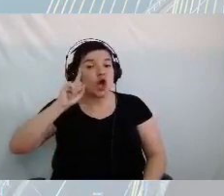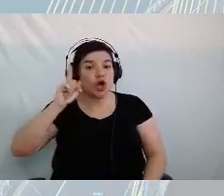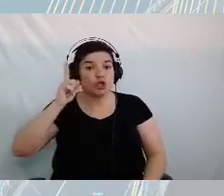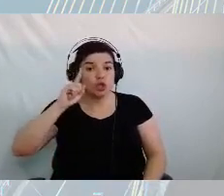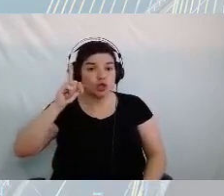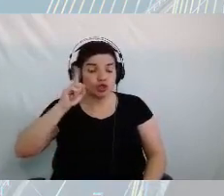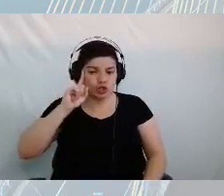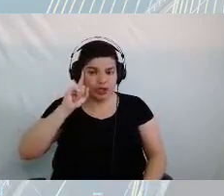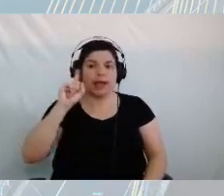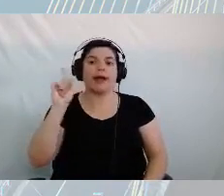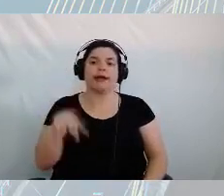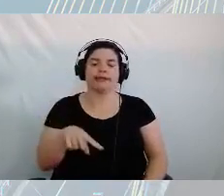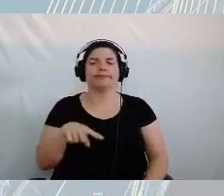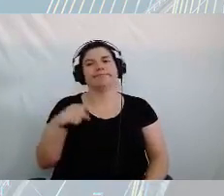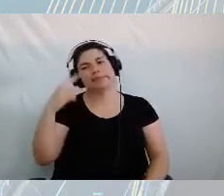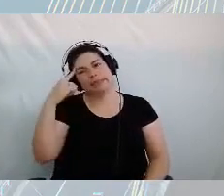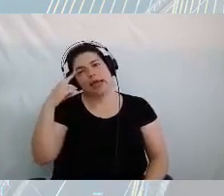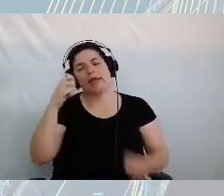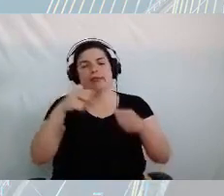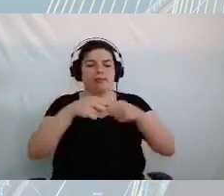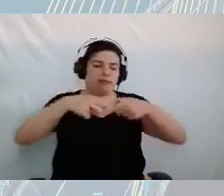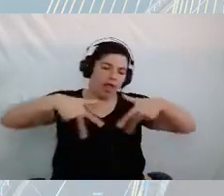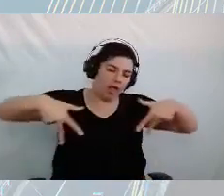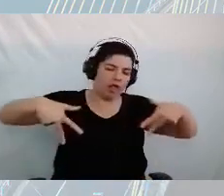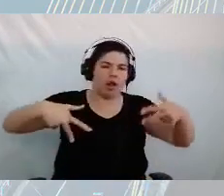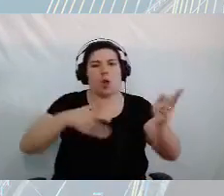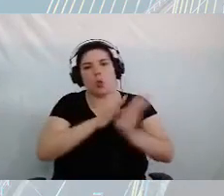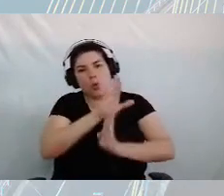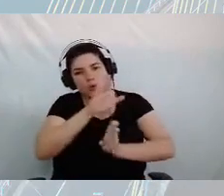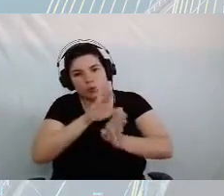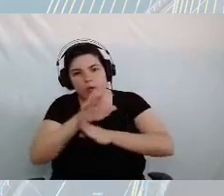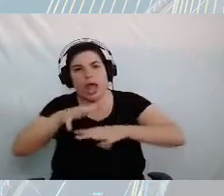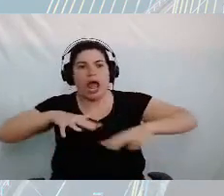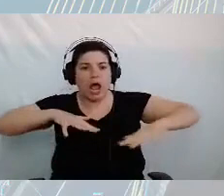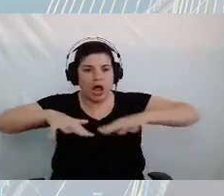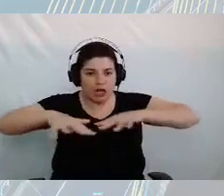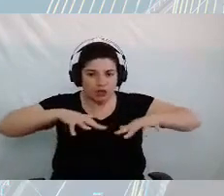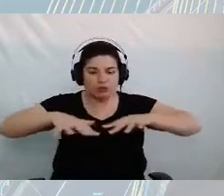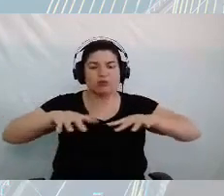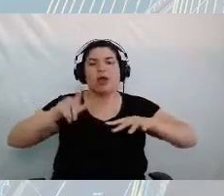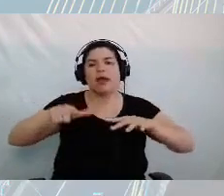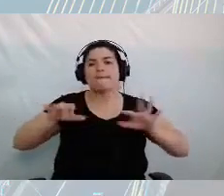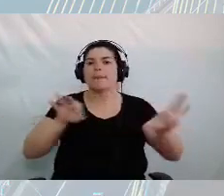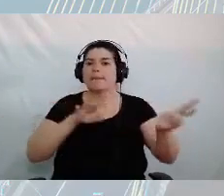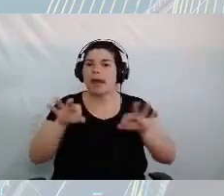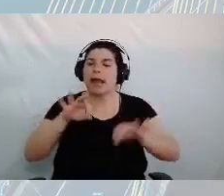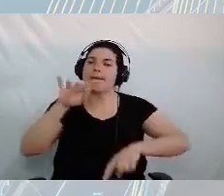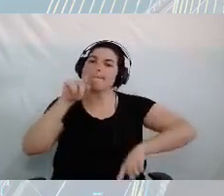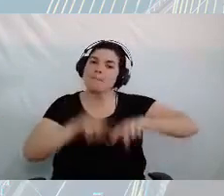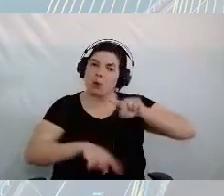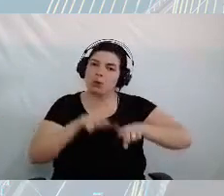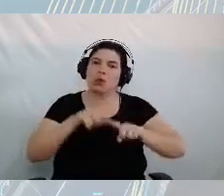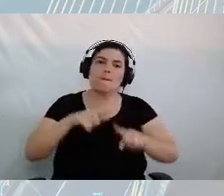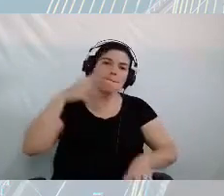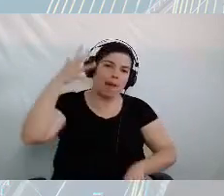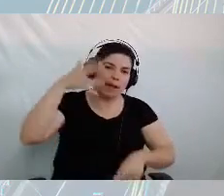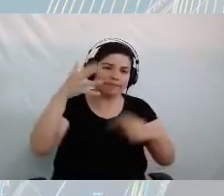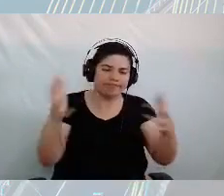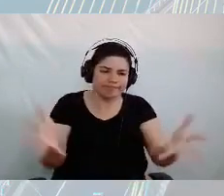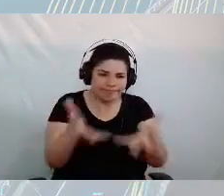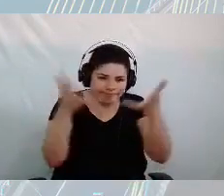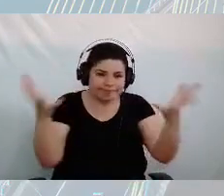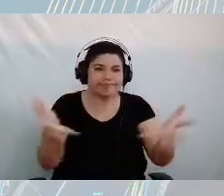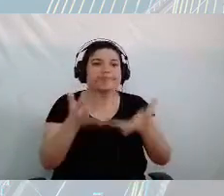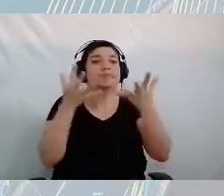No misto de daily, consultoria ágil, desenvolvimento de produto, palestra motivacional, era tudo o